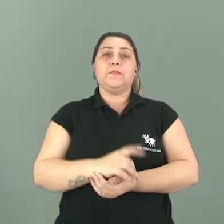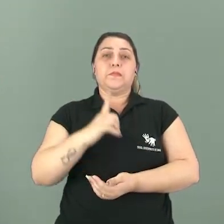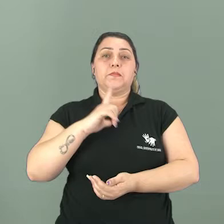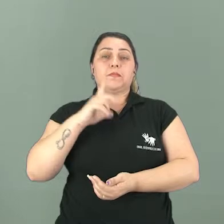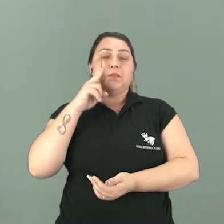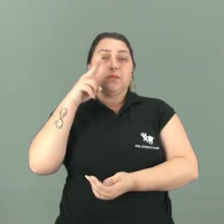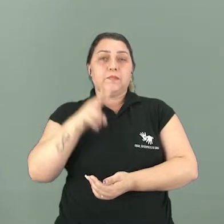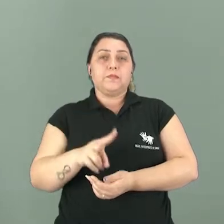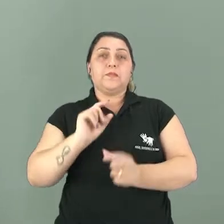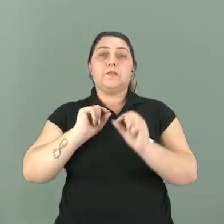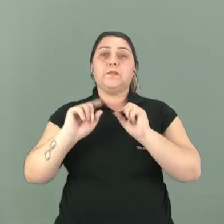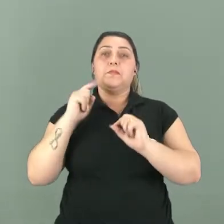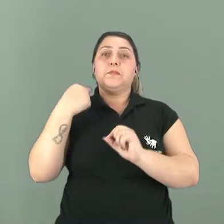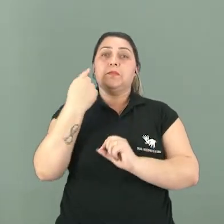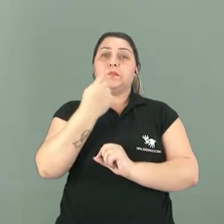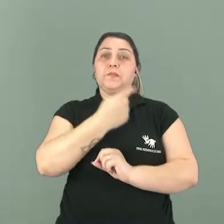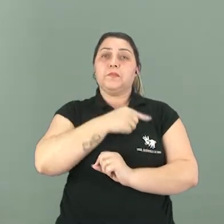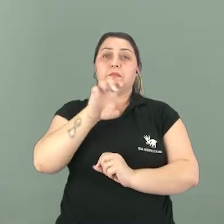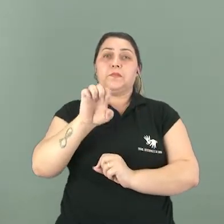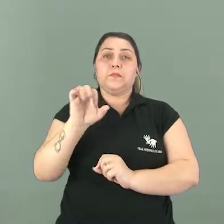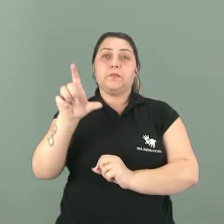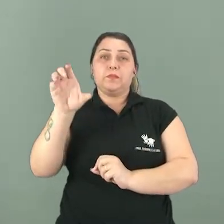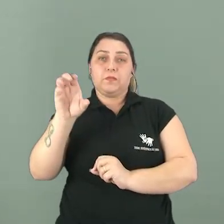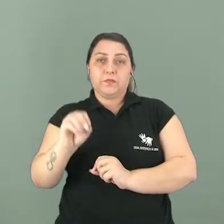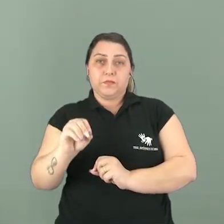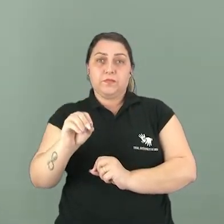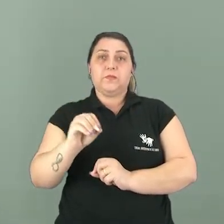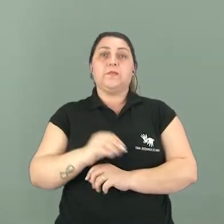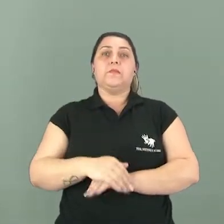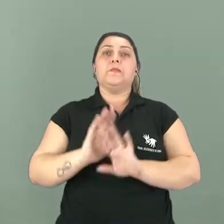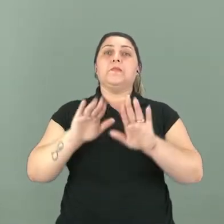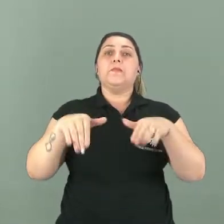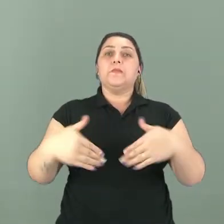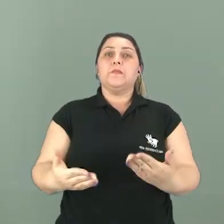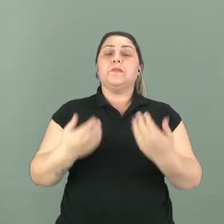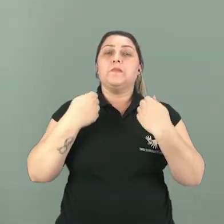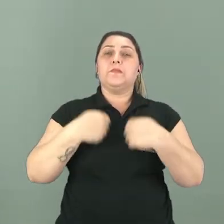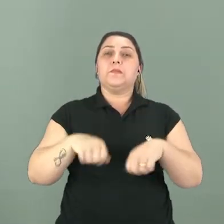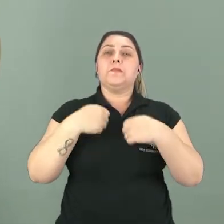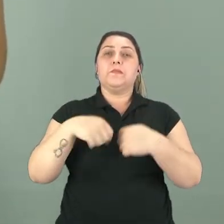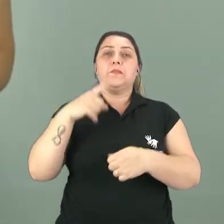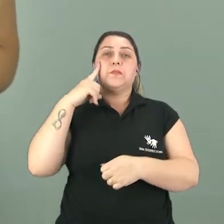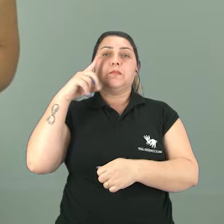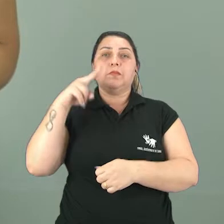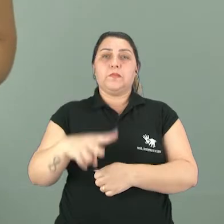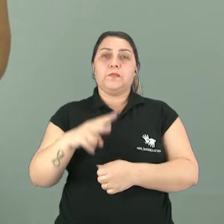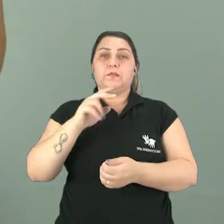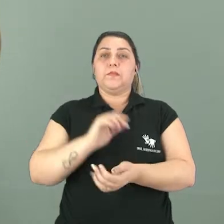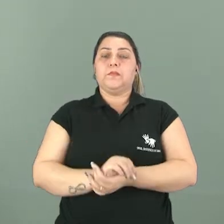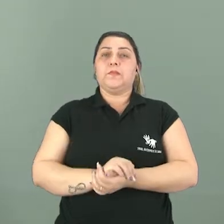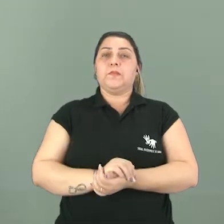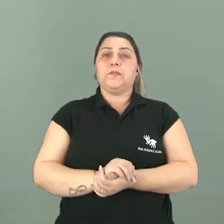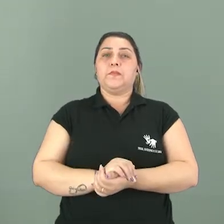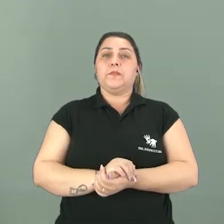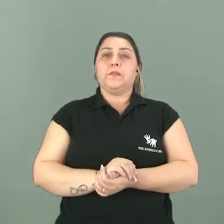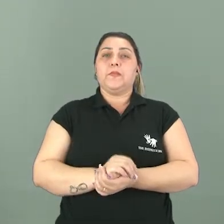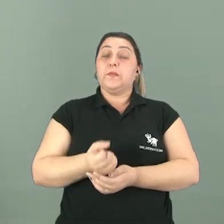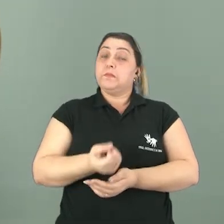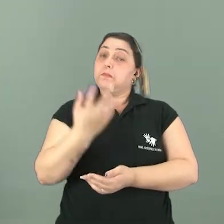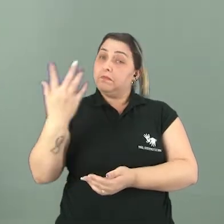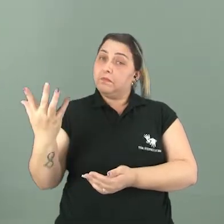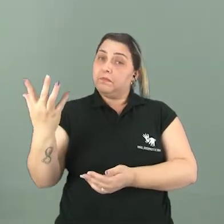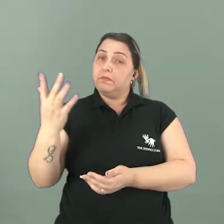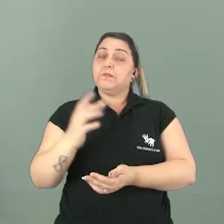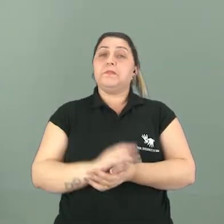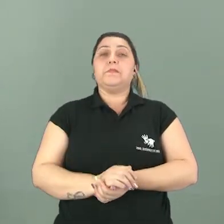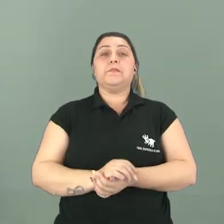observar o nosso eixo vertical, o nosso eixo horizontal. O que é que nós temos que observar? O nosso eixo vertical, ou seja, a quantidade.